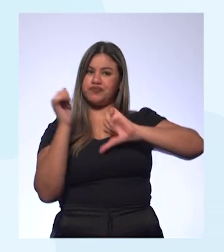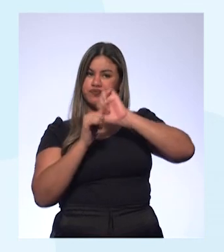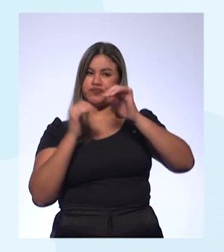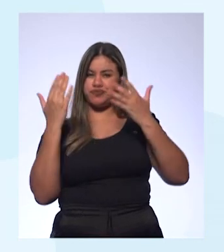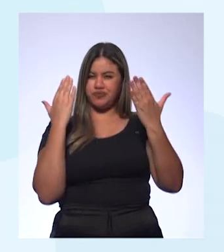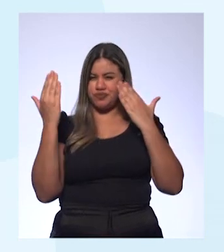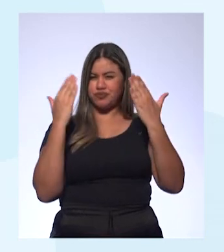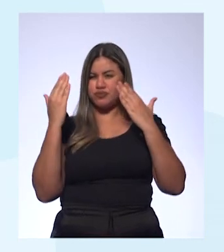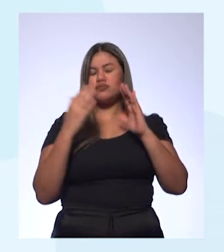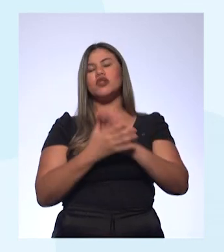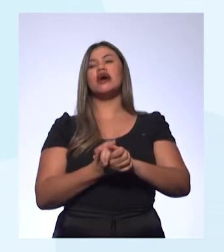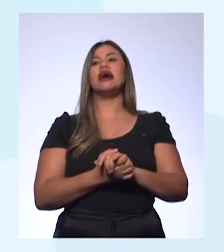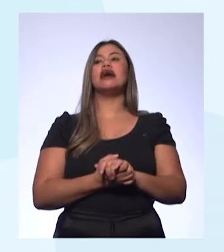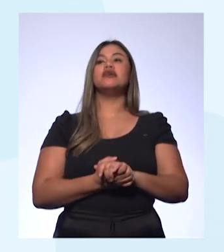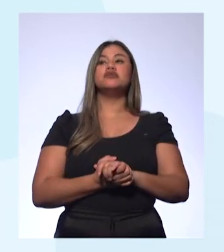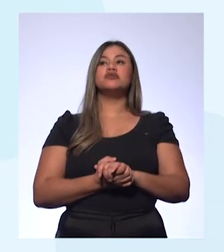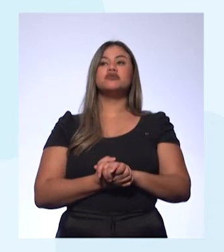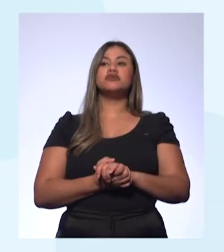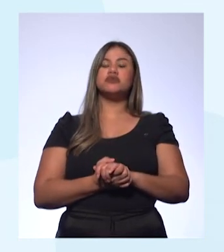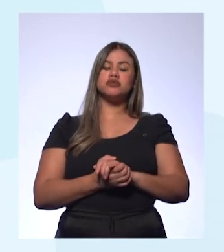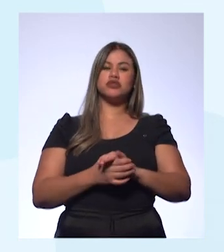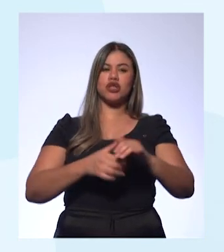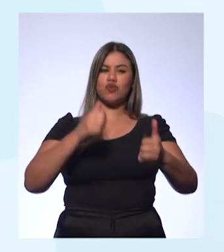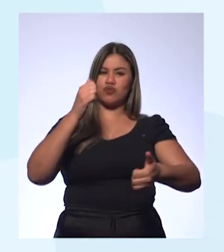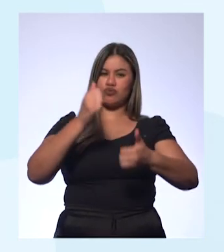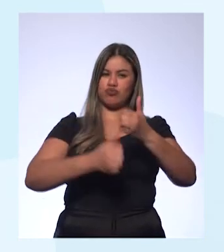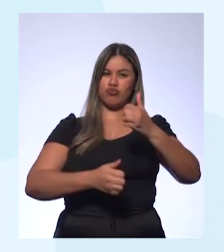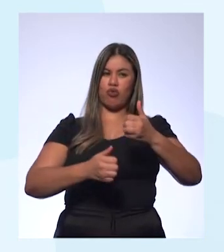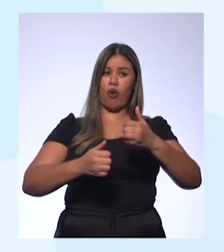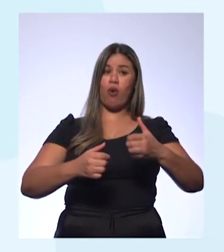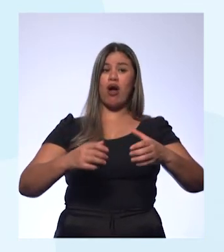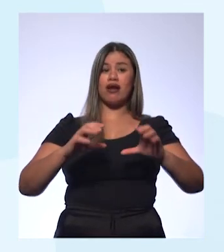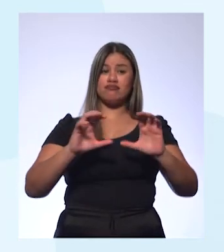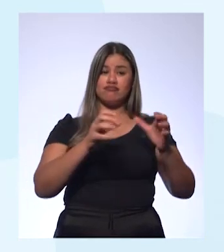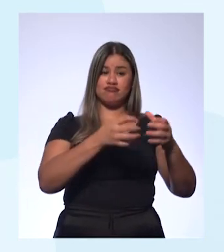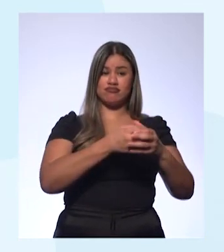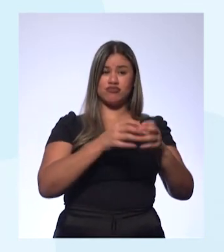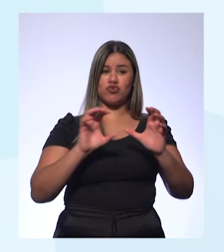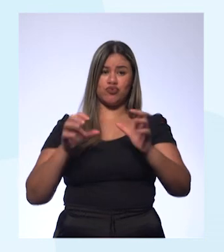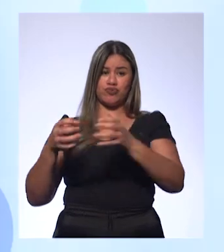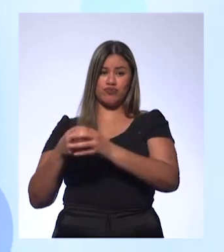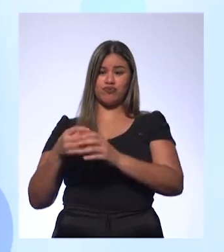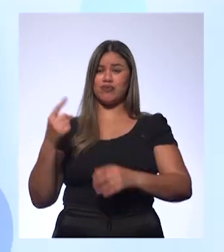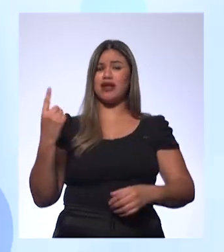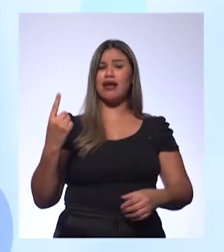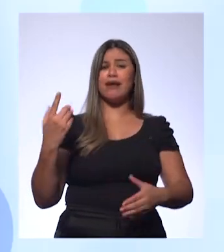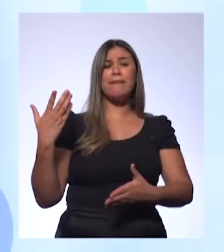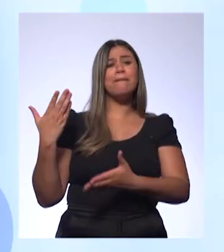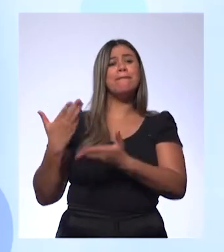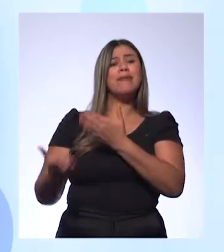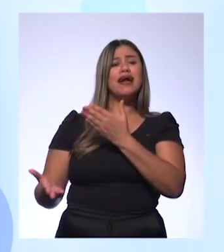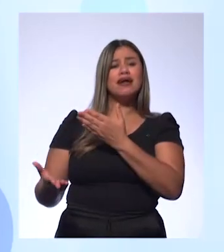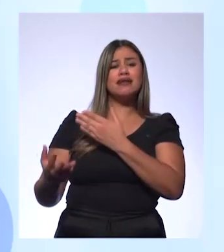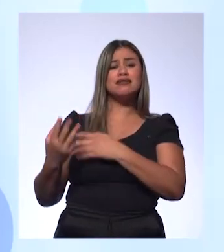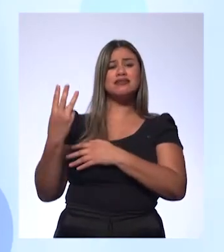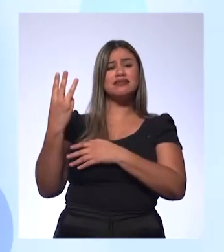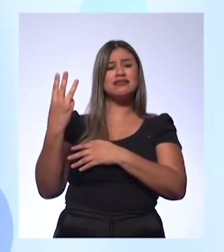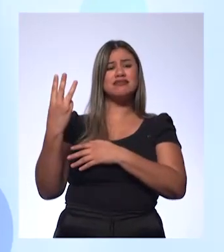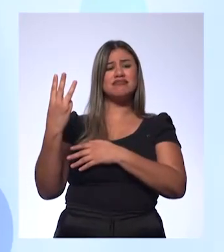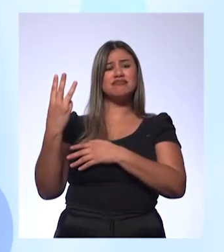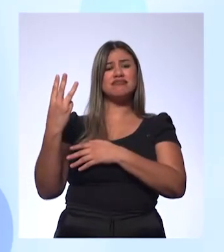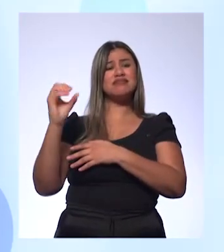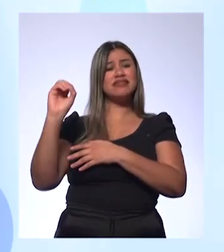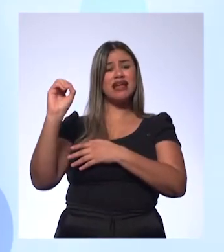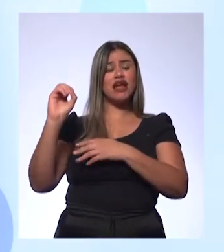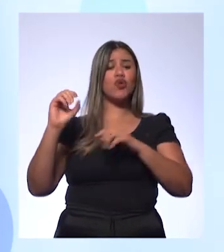tempo, e aí o time já está perdendo lá de 3-0, né? Está lá muito mal, está